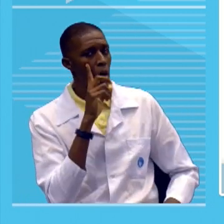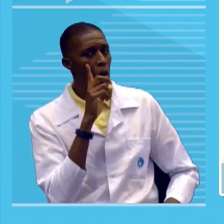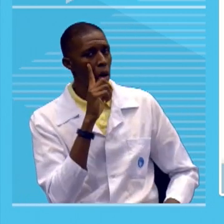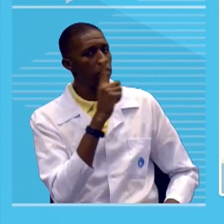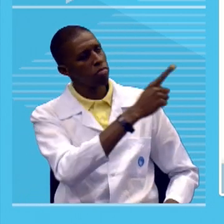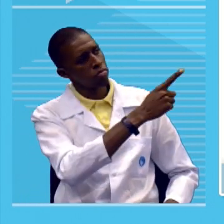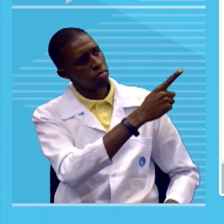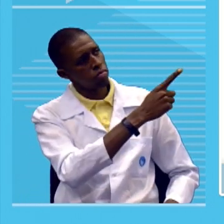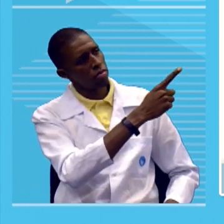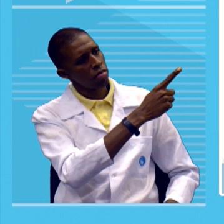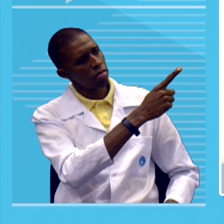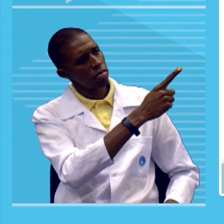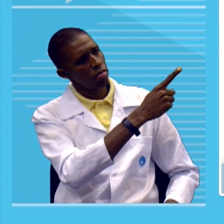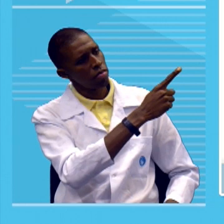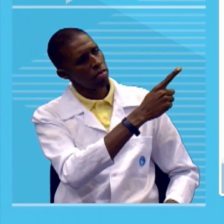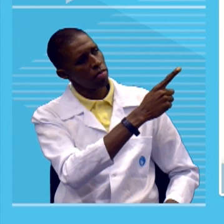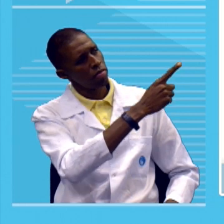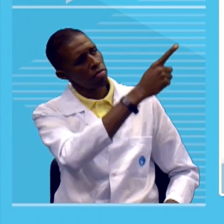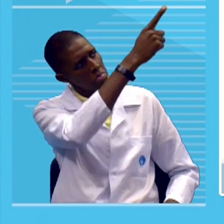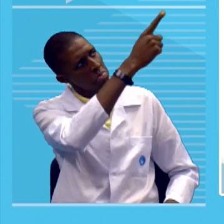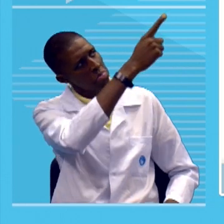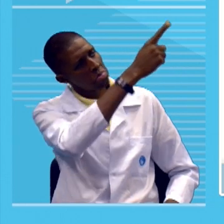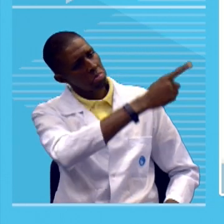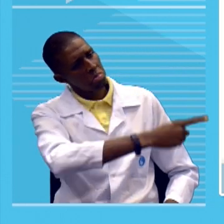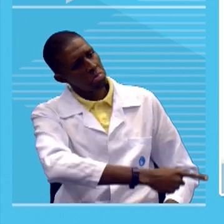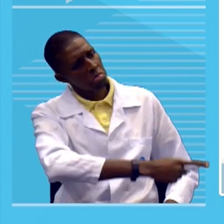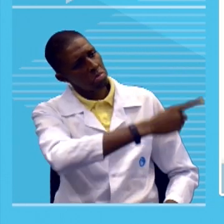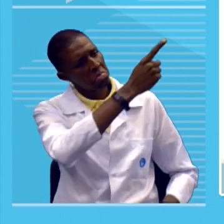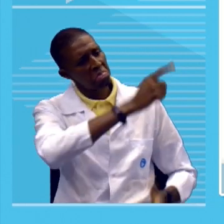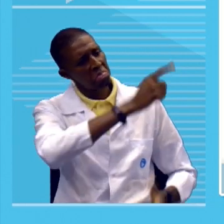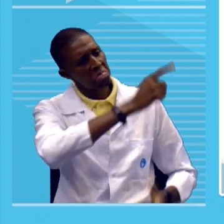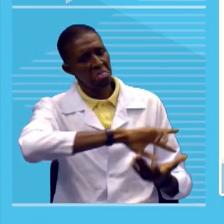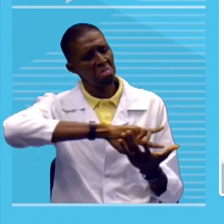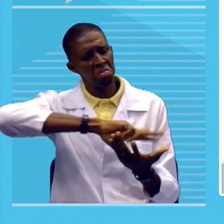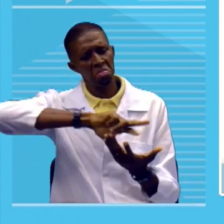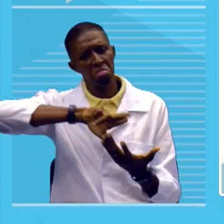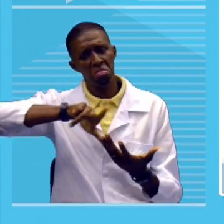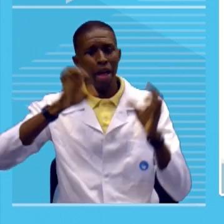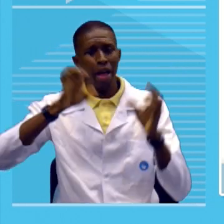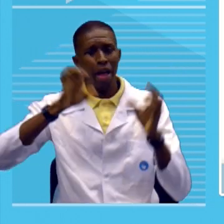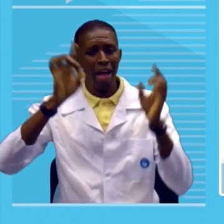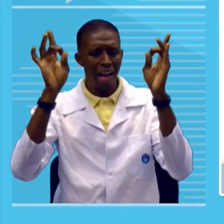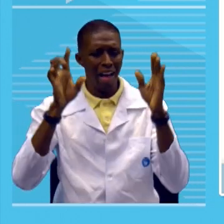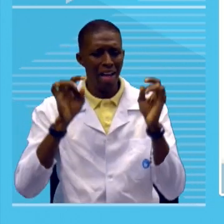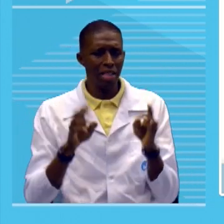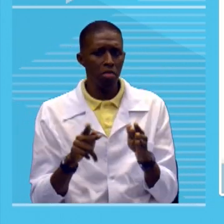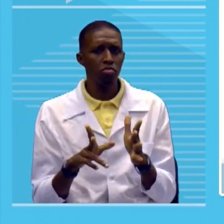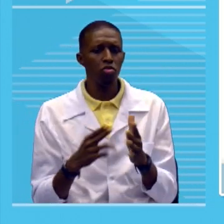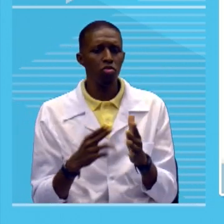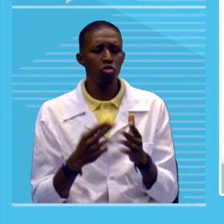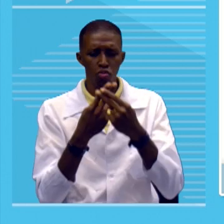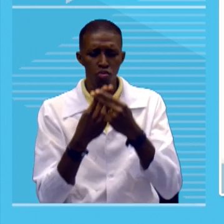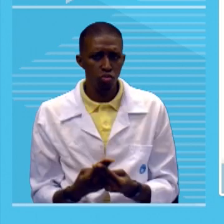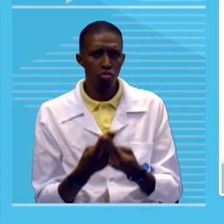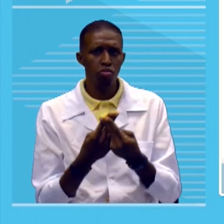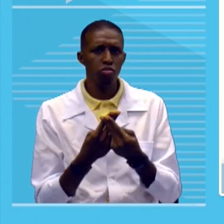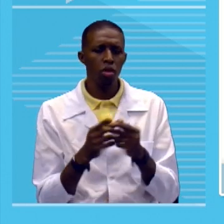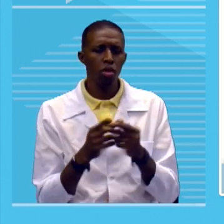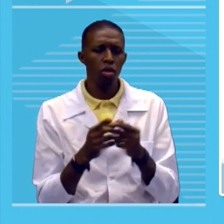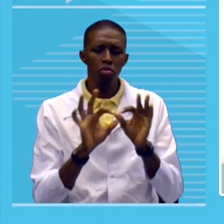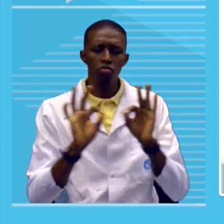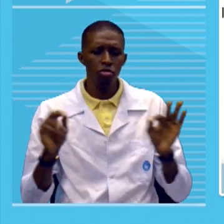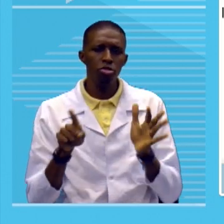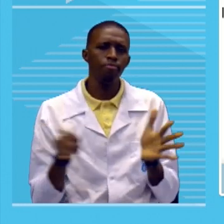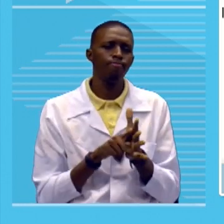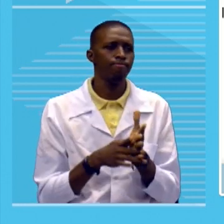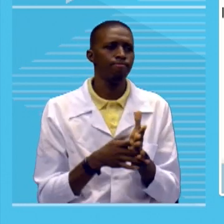As reticências, as aspas, os parênteses, o travessão. Sim, prof,